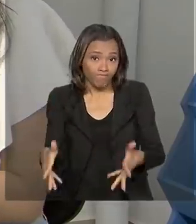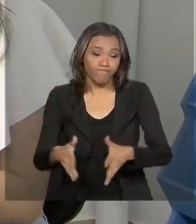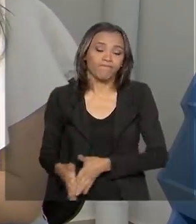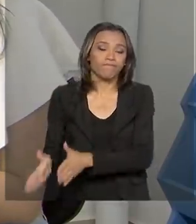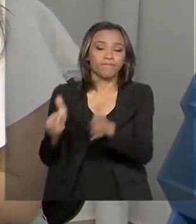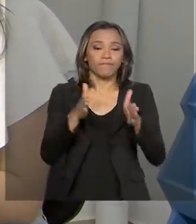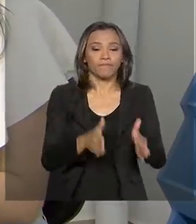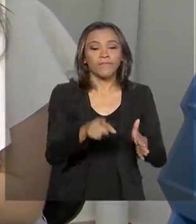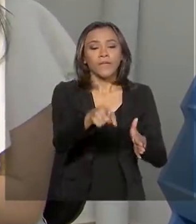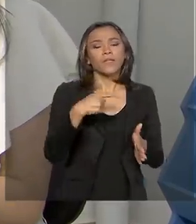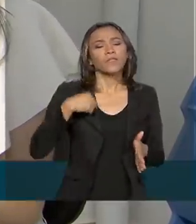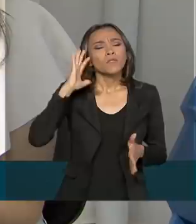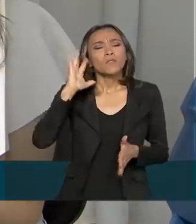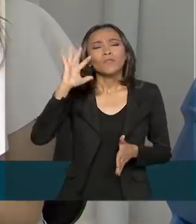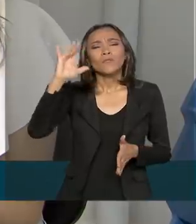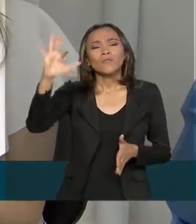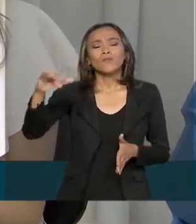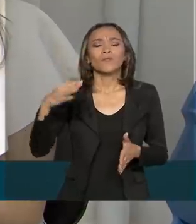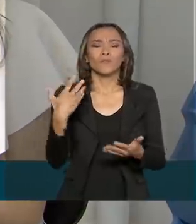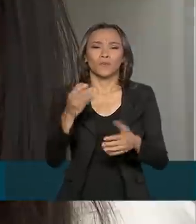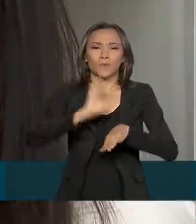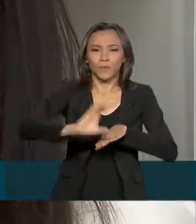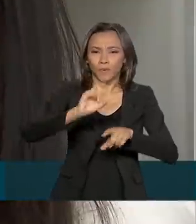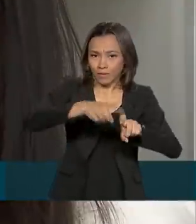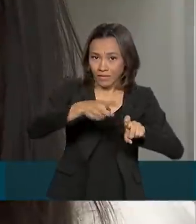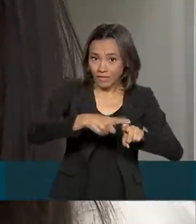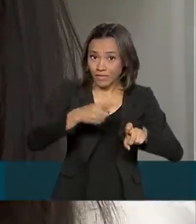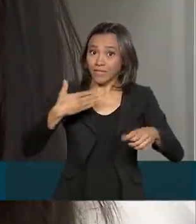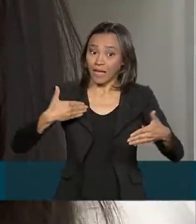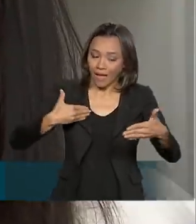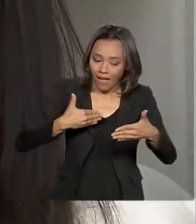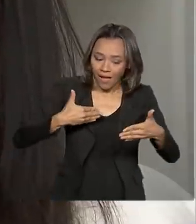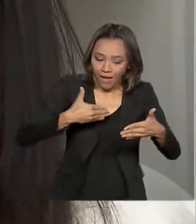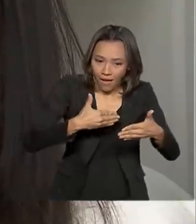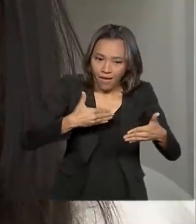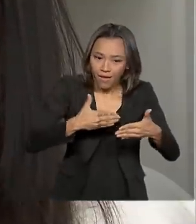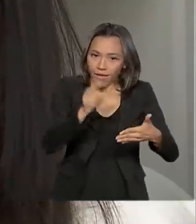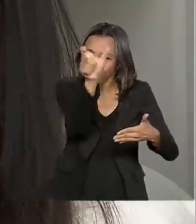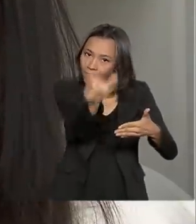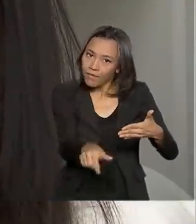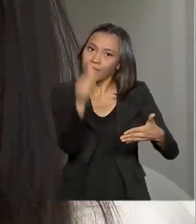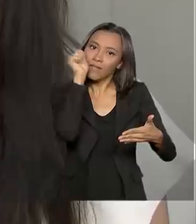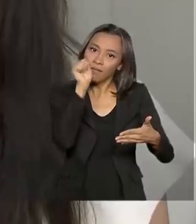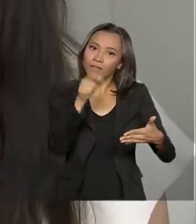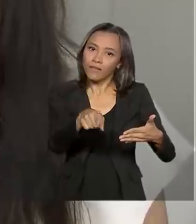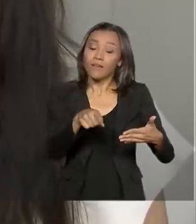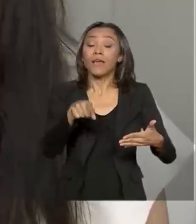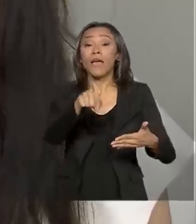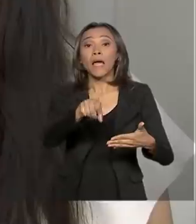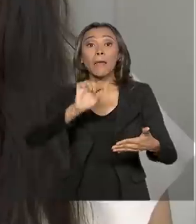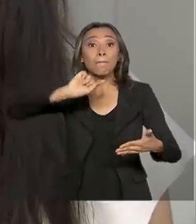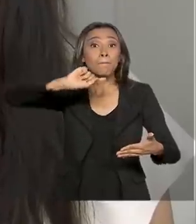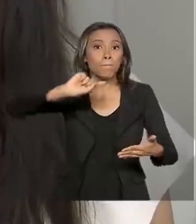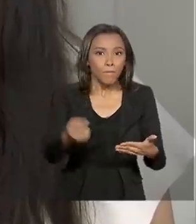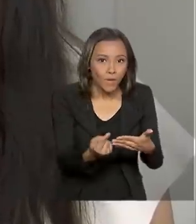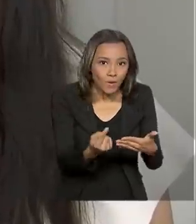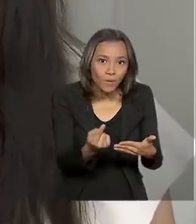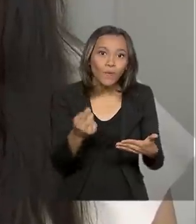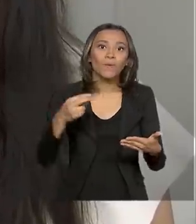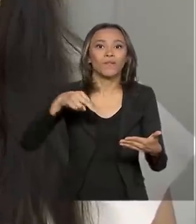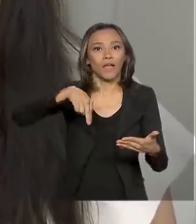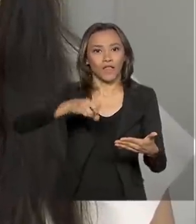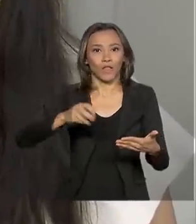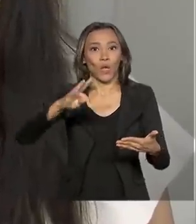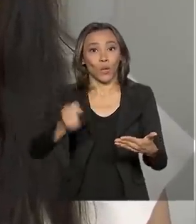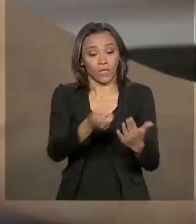O sonho de fazer faculdade de medicina está mais próximo para Ana Clara. A estudante tirou nota 1.000 na redação do Enem